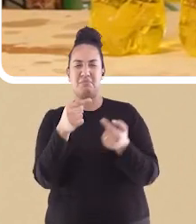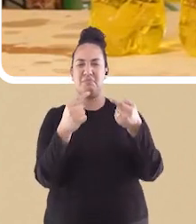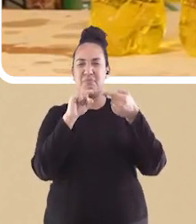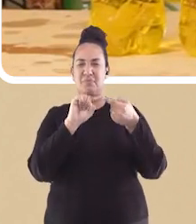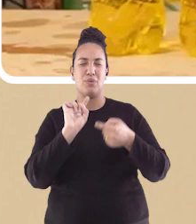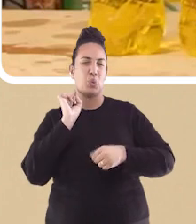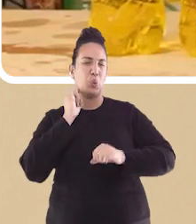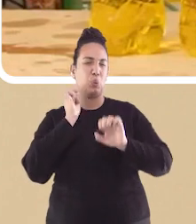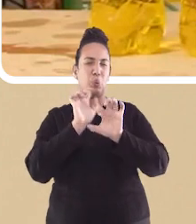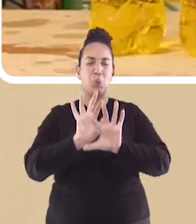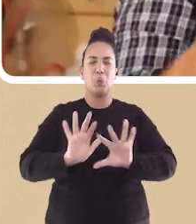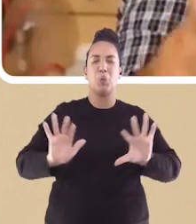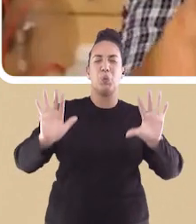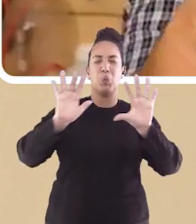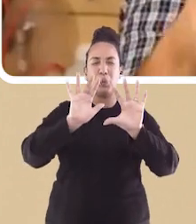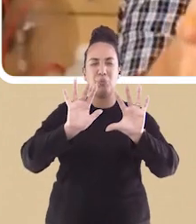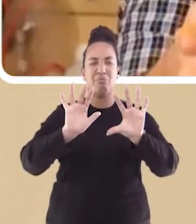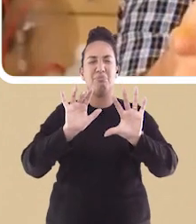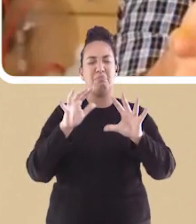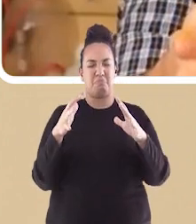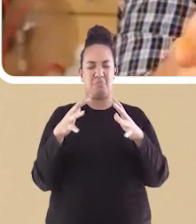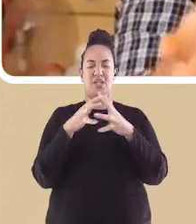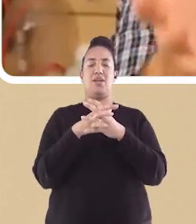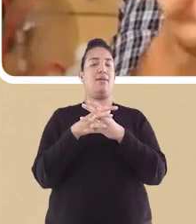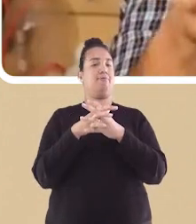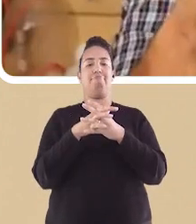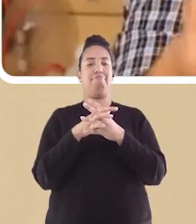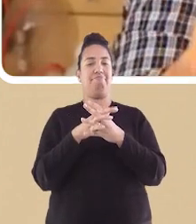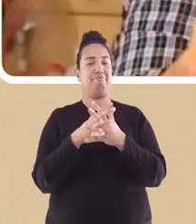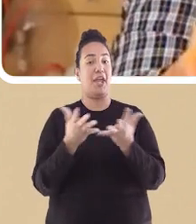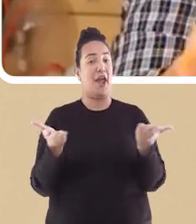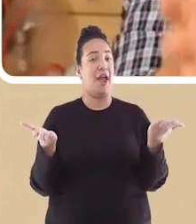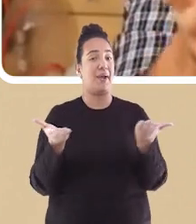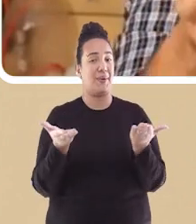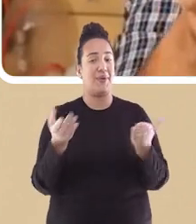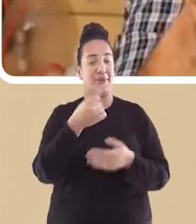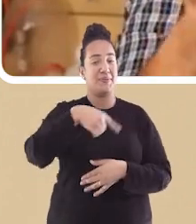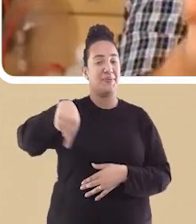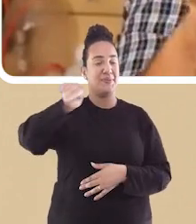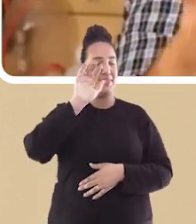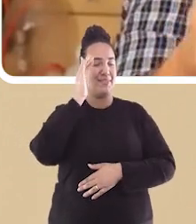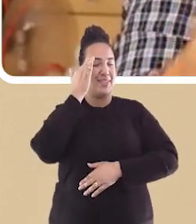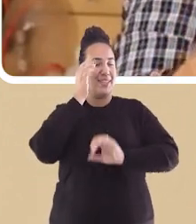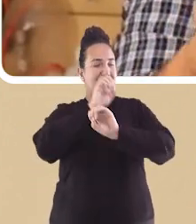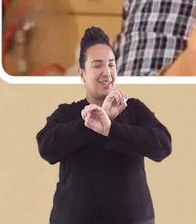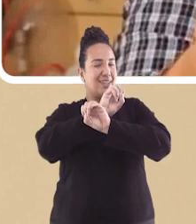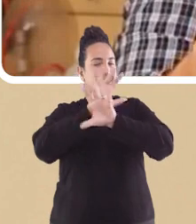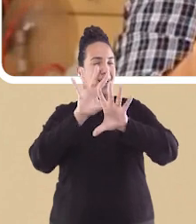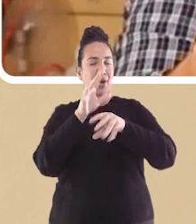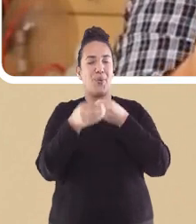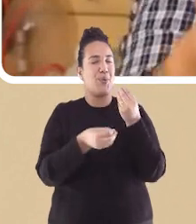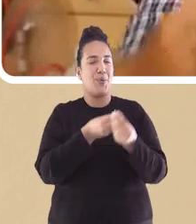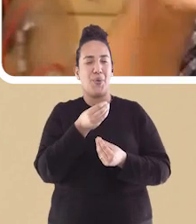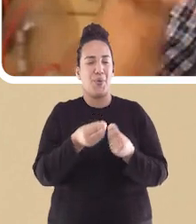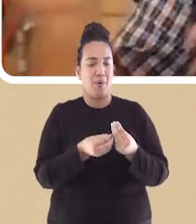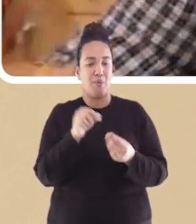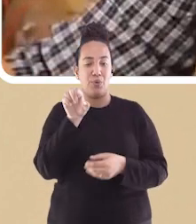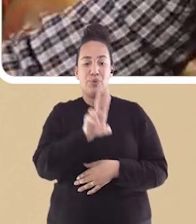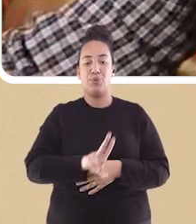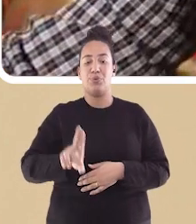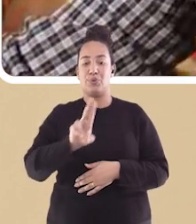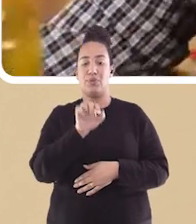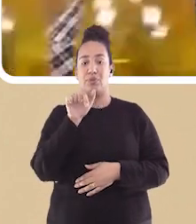meio complicada. Pois era complicado, porque a partir de agora a gente vai entender direitinho como é que isso funciona